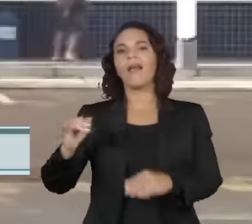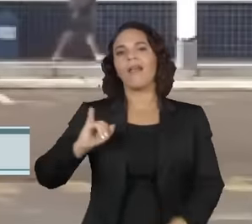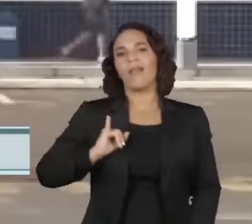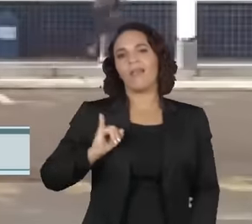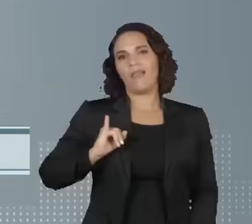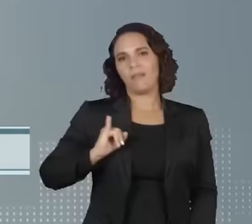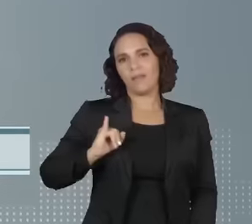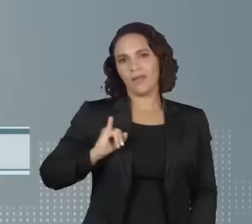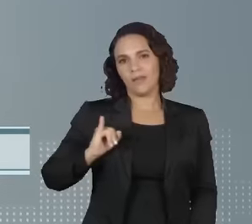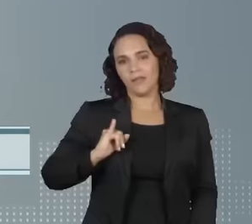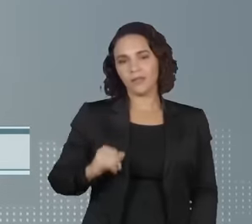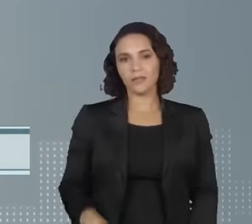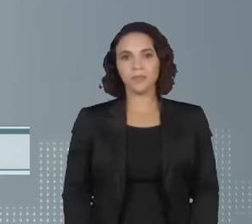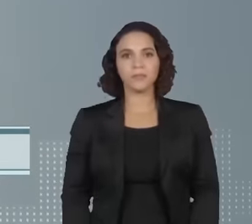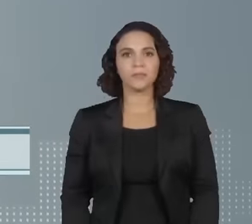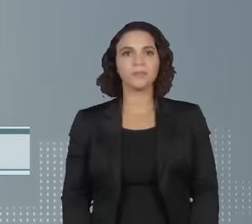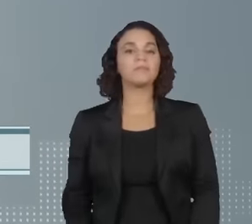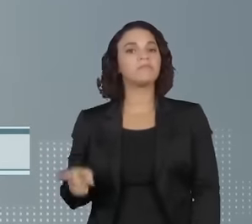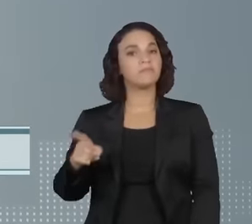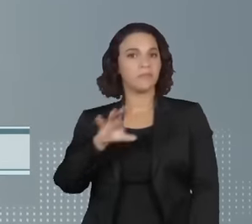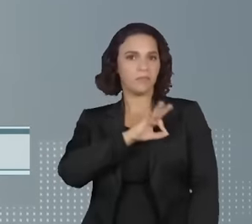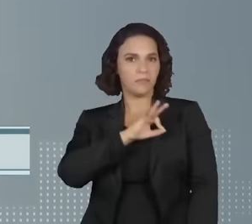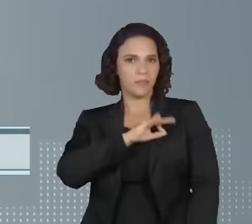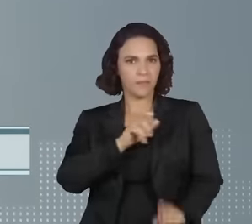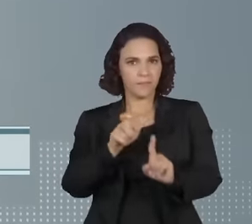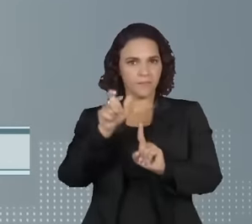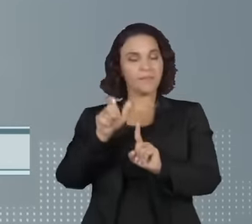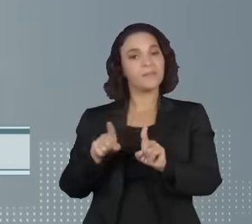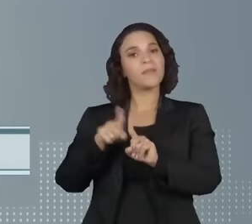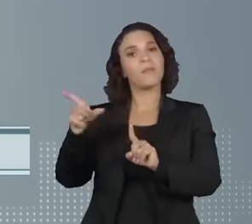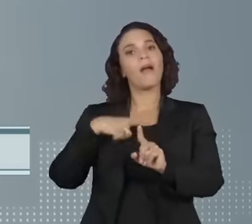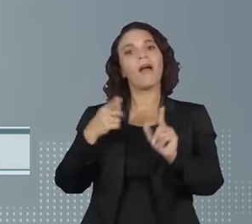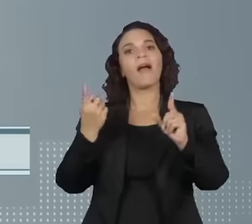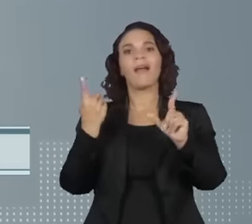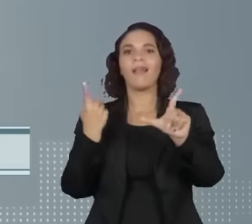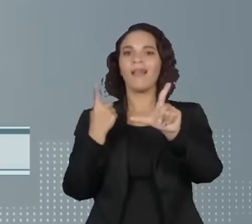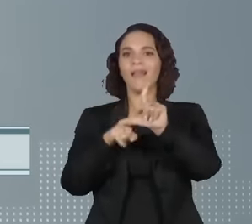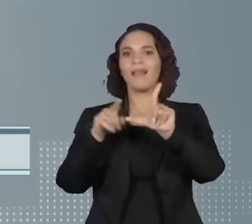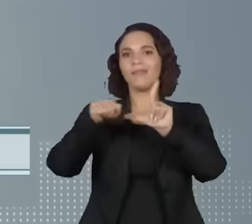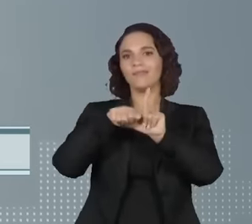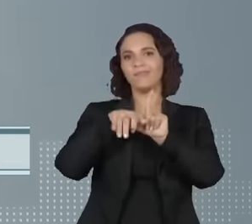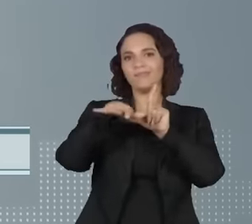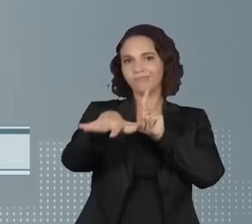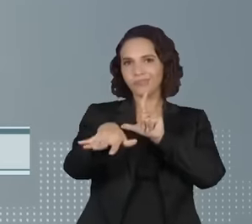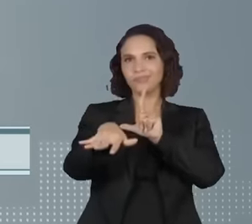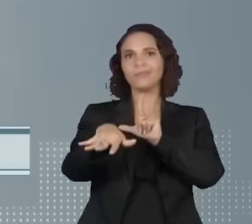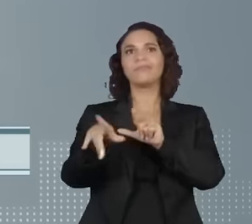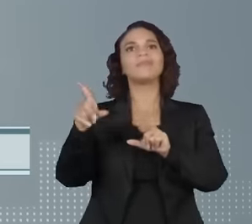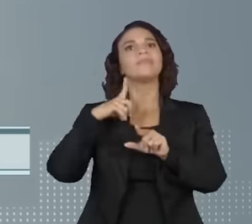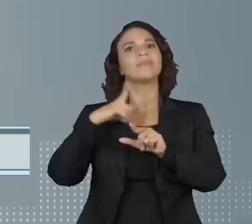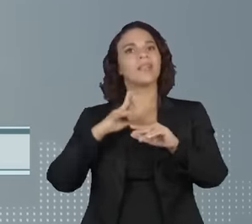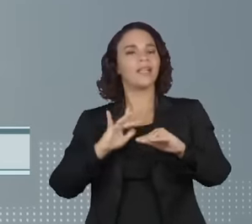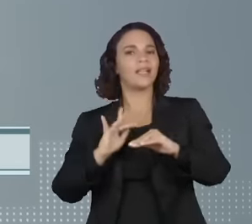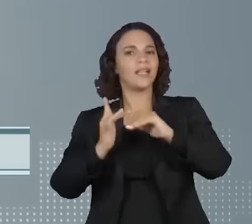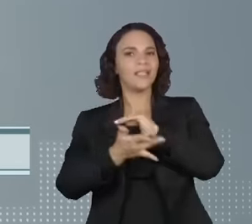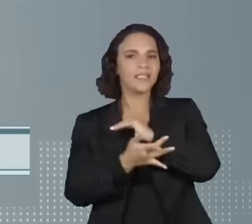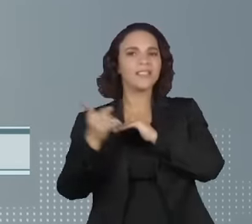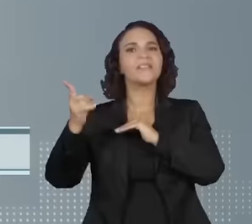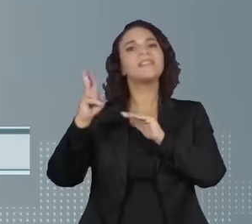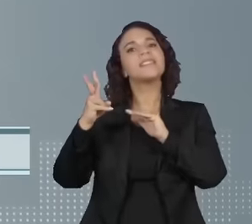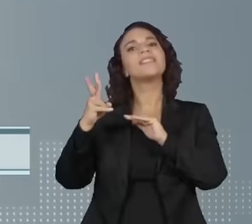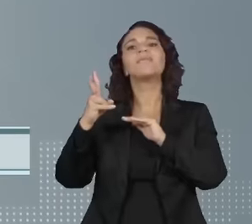Edson Lobão a policial militar também é influenciadora digital numa rede social ela